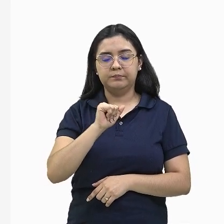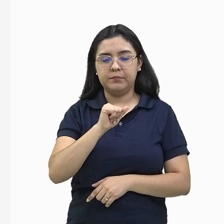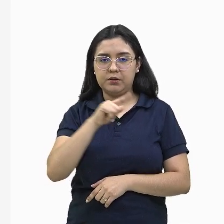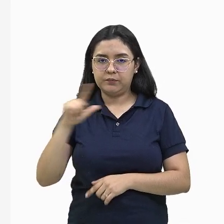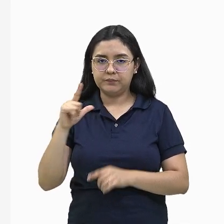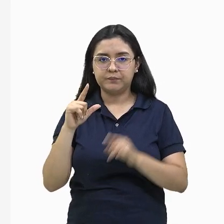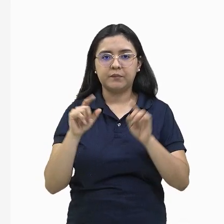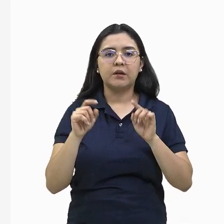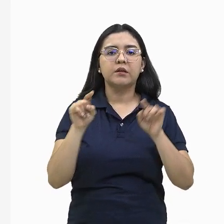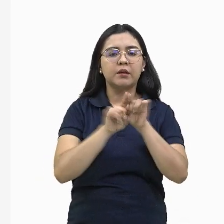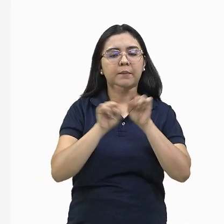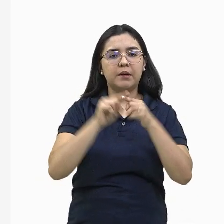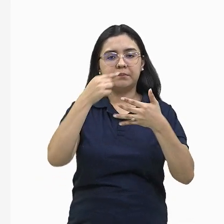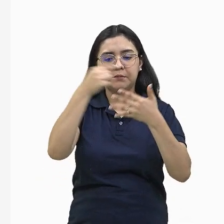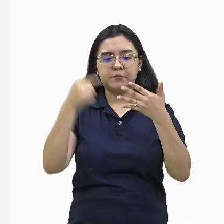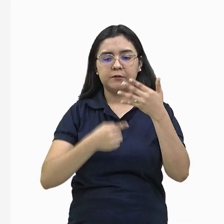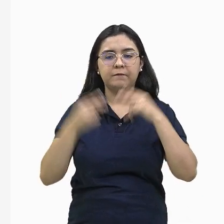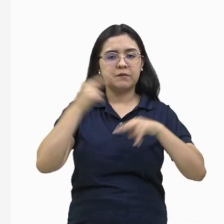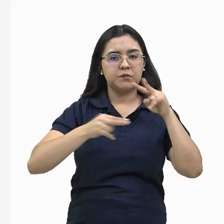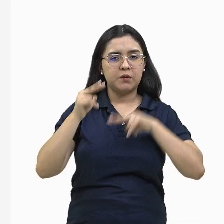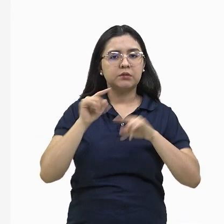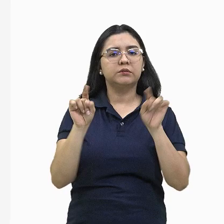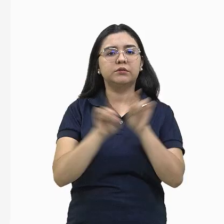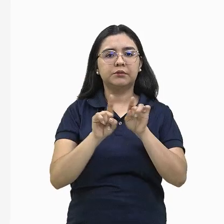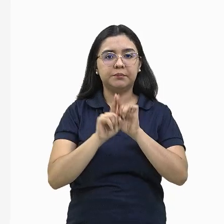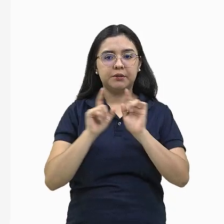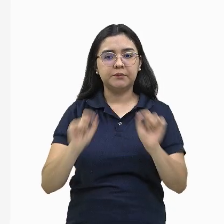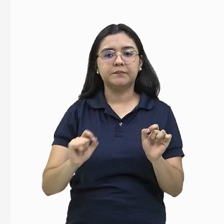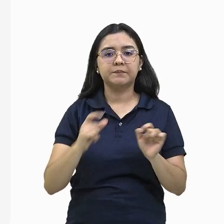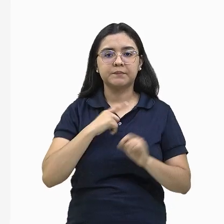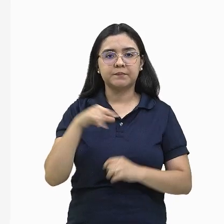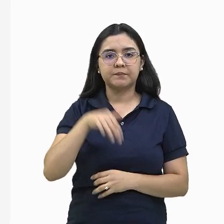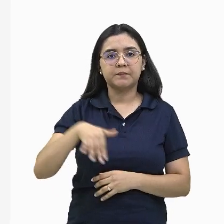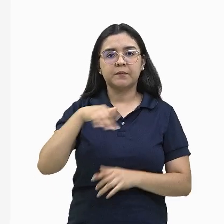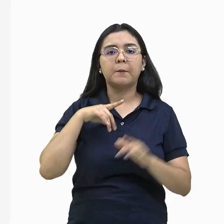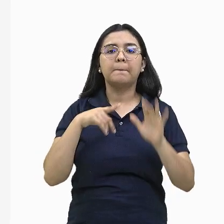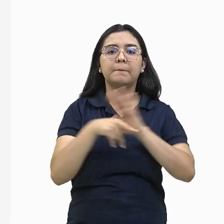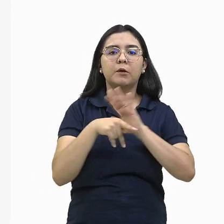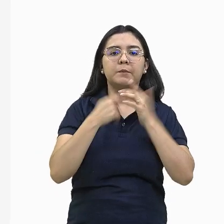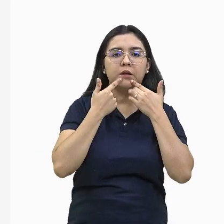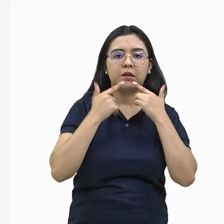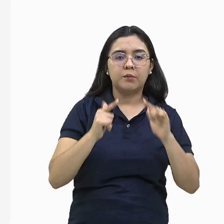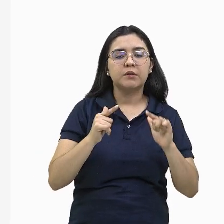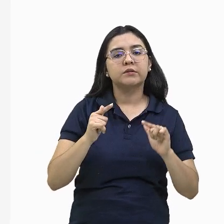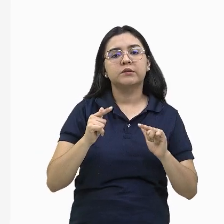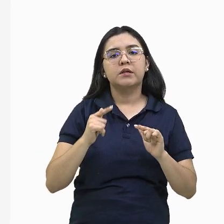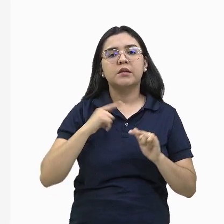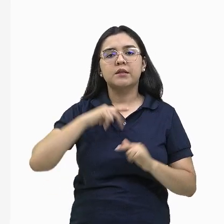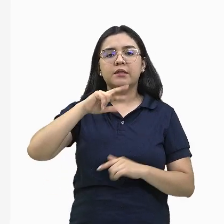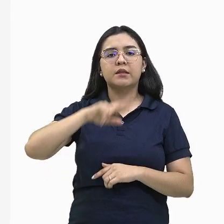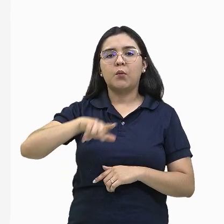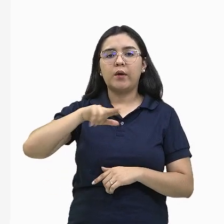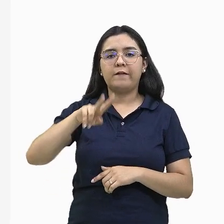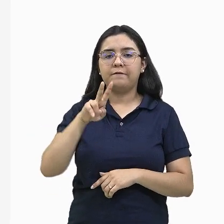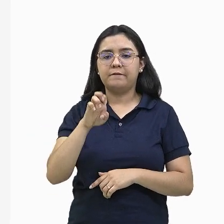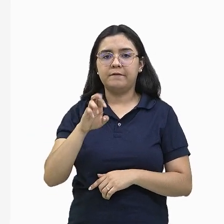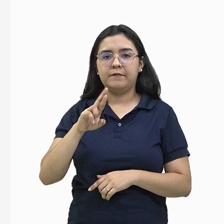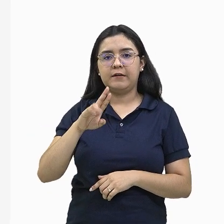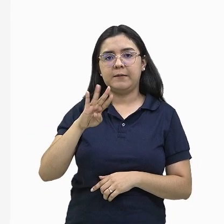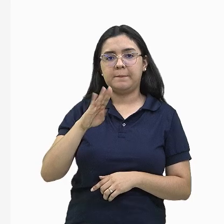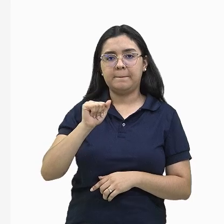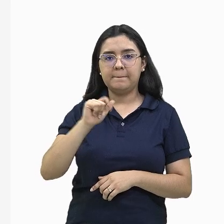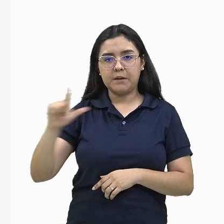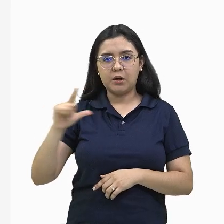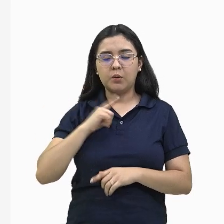visuais. Os elementos visuais, eles estão aí no universo da linguagem não verbal. A linguagem